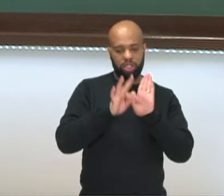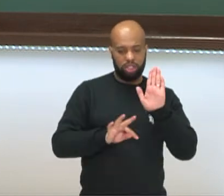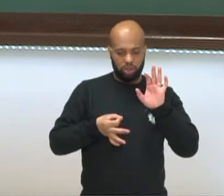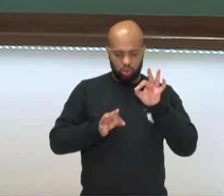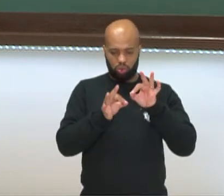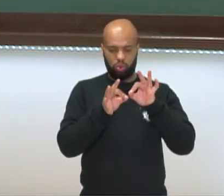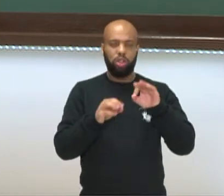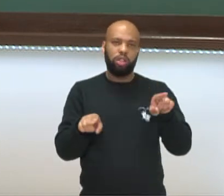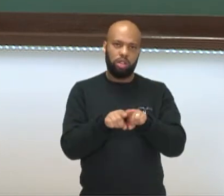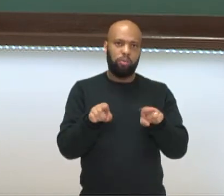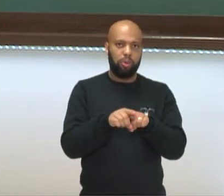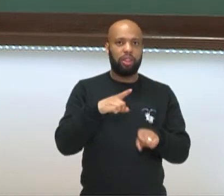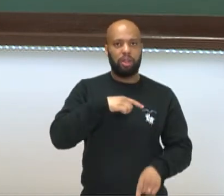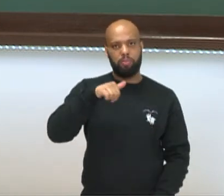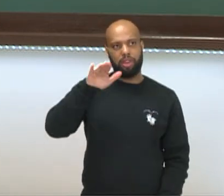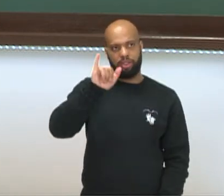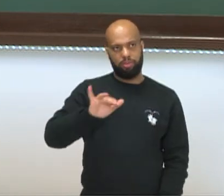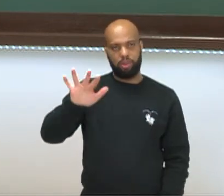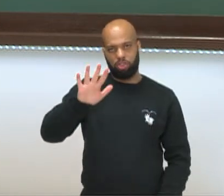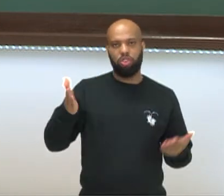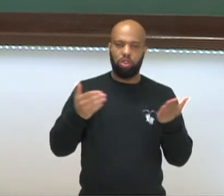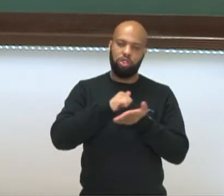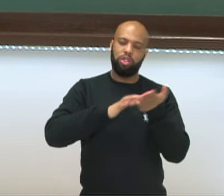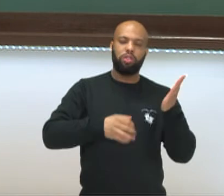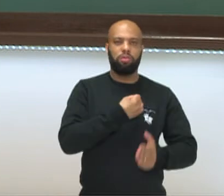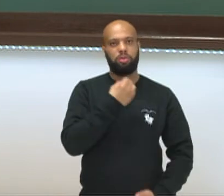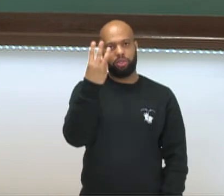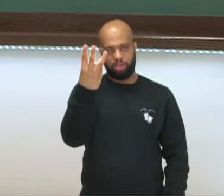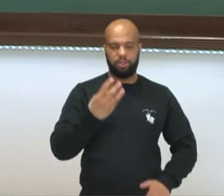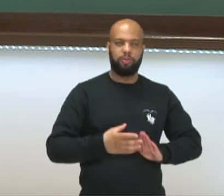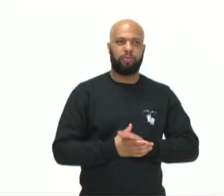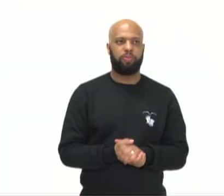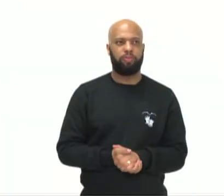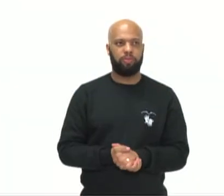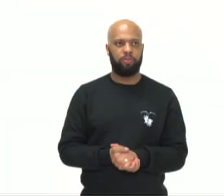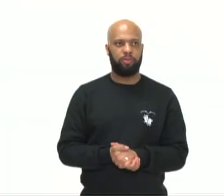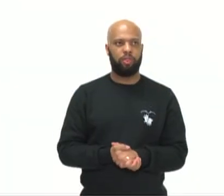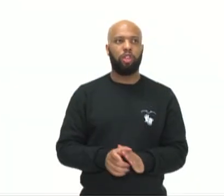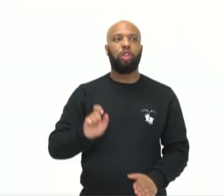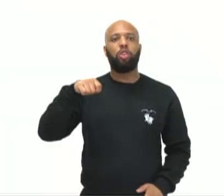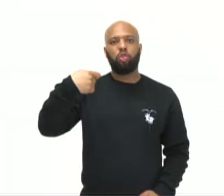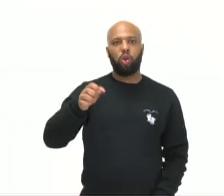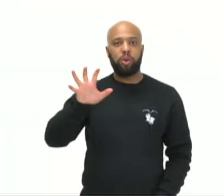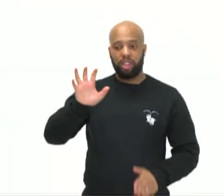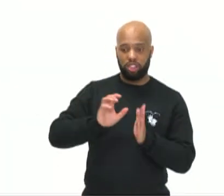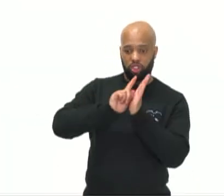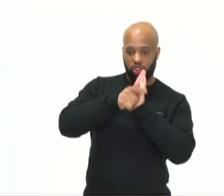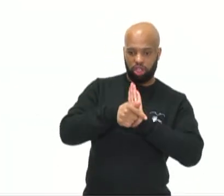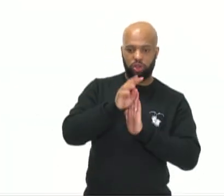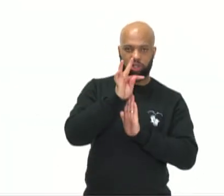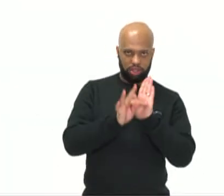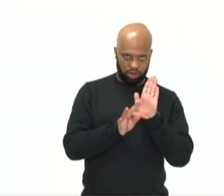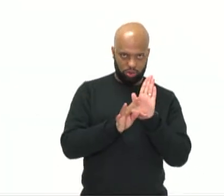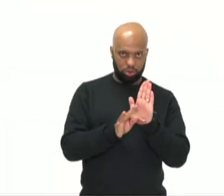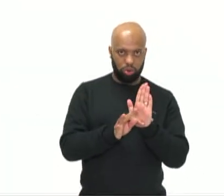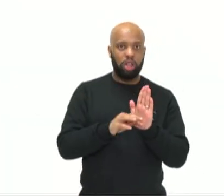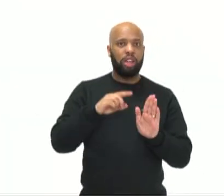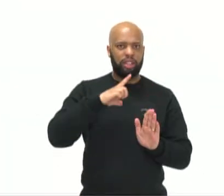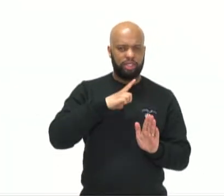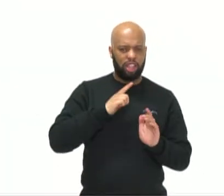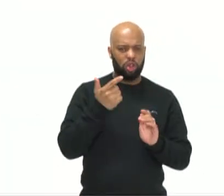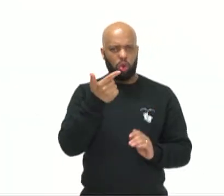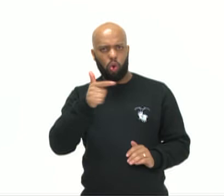mais sucintos, com mais imagens, né? Atividade de número 3. Sobre o infográfico. Pode acompanhar outros